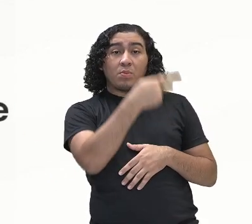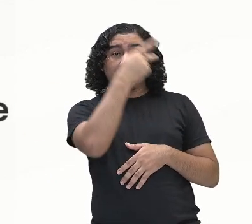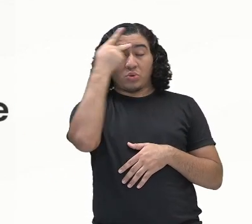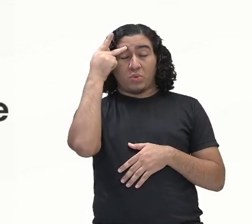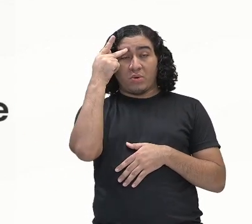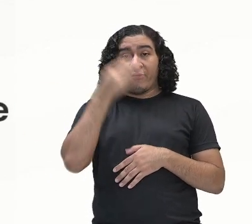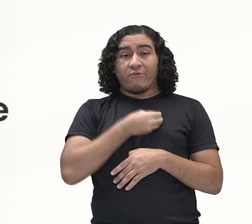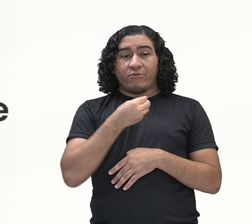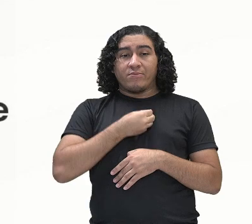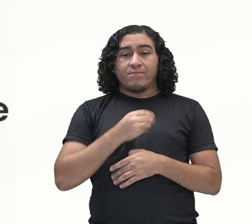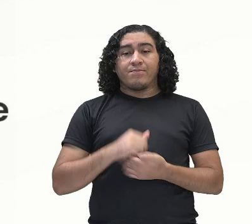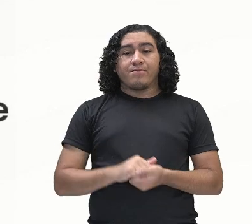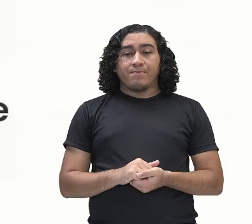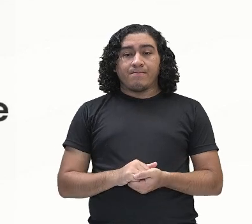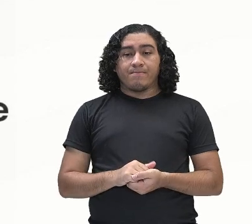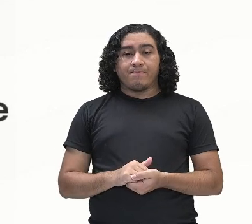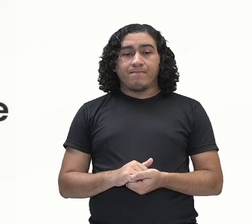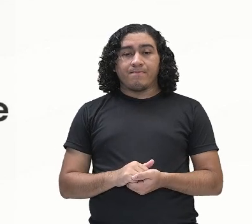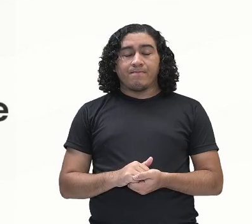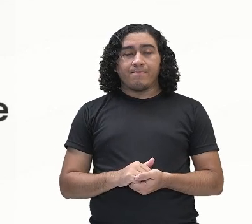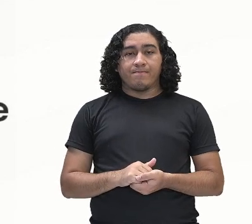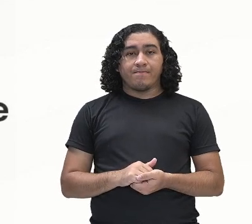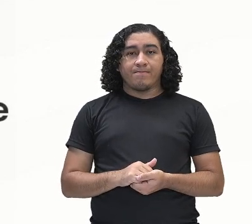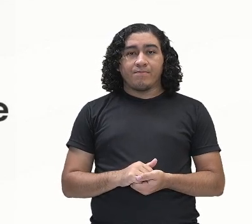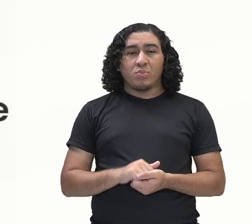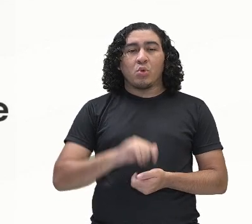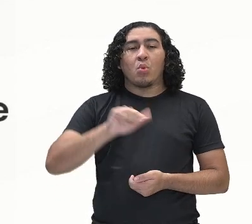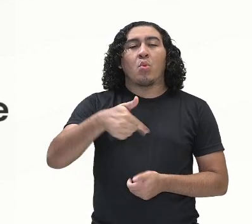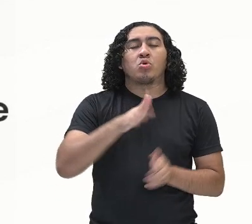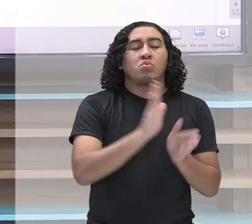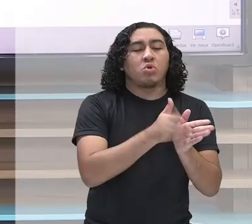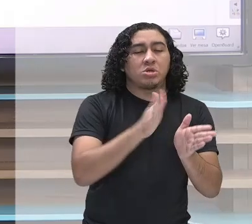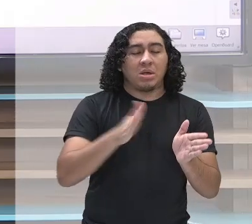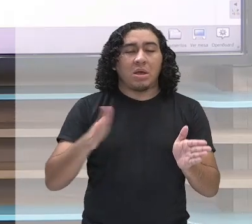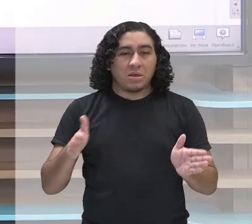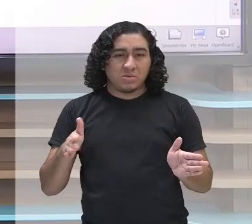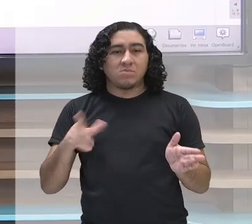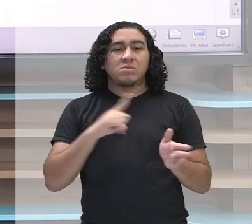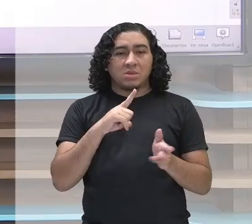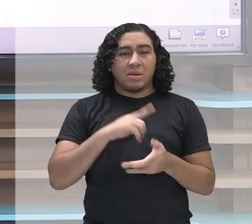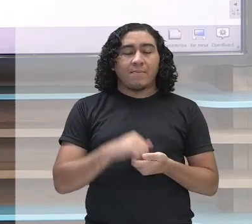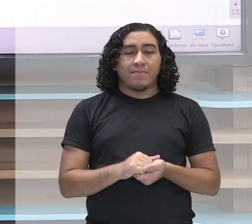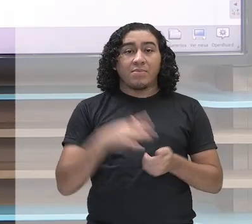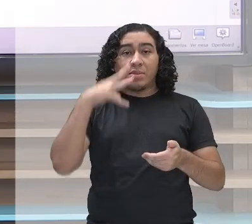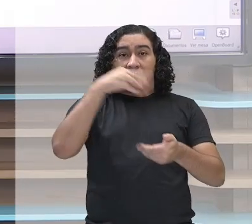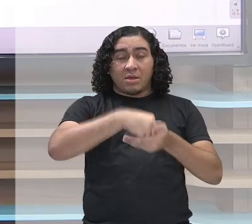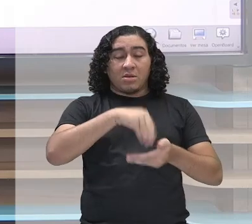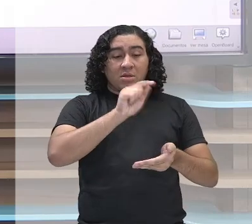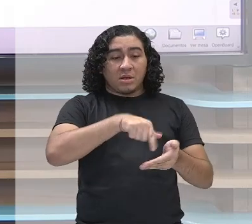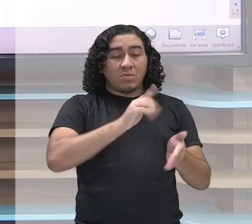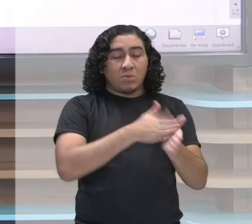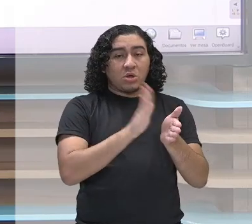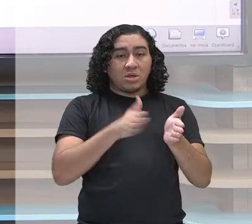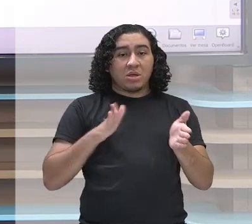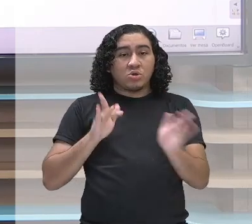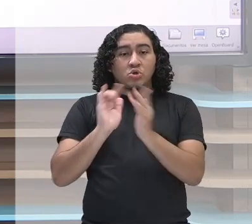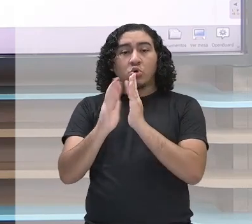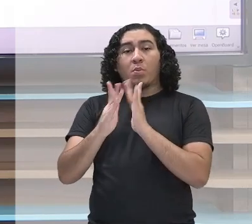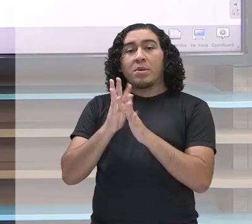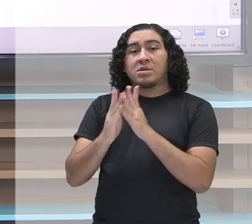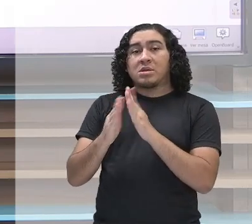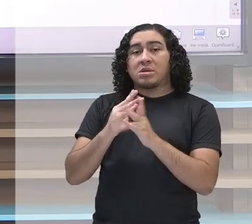mais um processo, um mecanismo, né, dentro desse processo de urbanização,